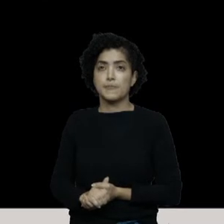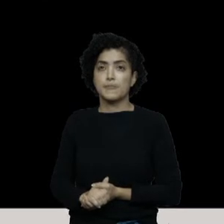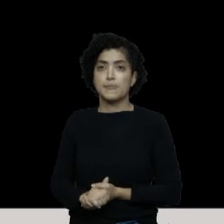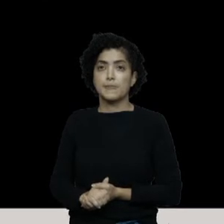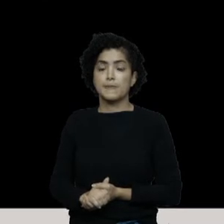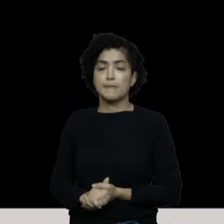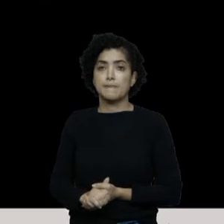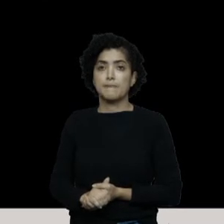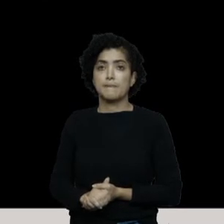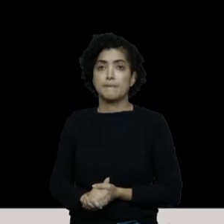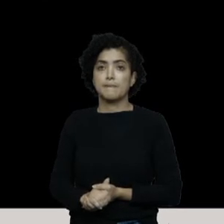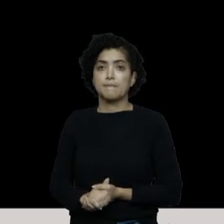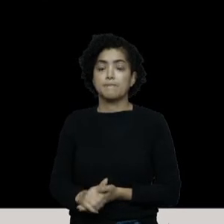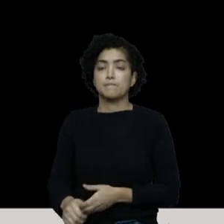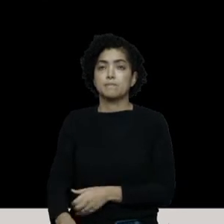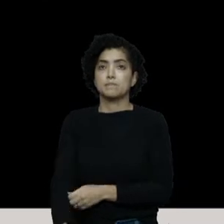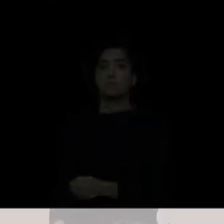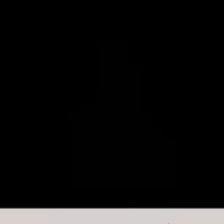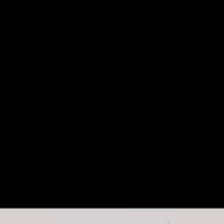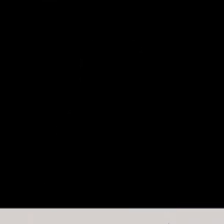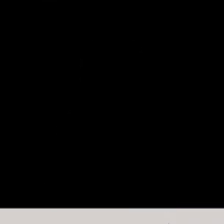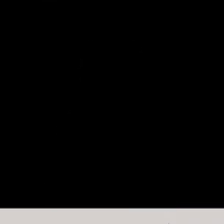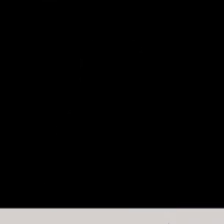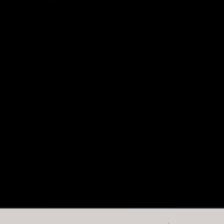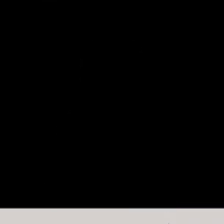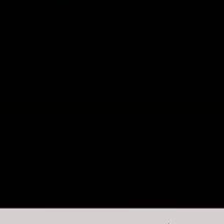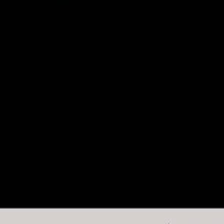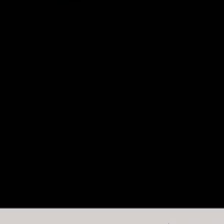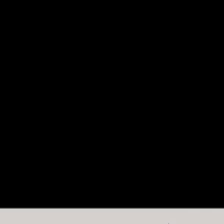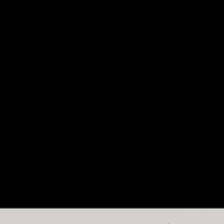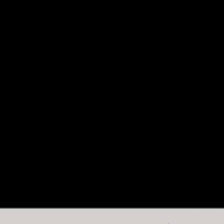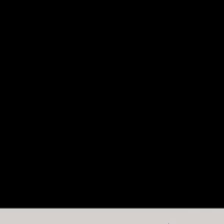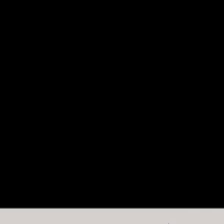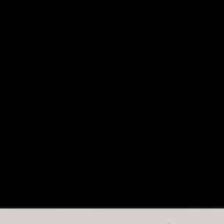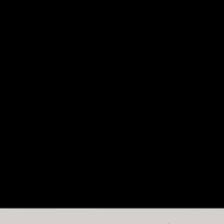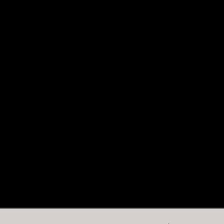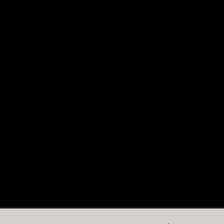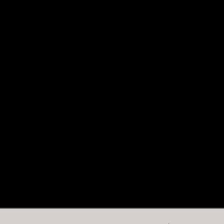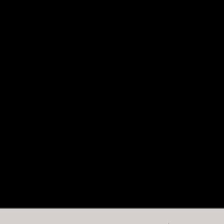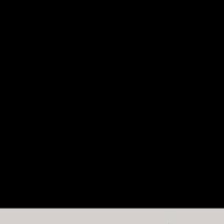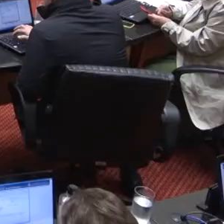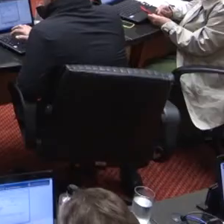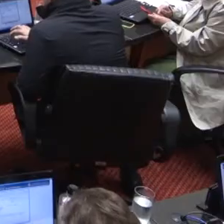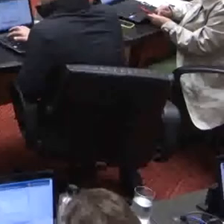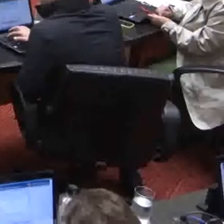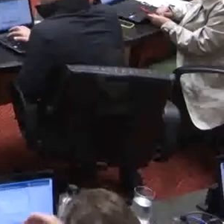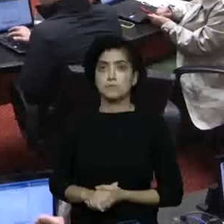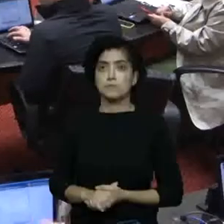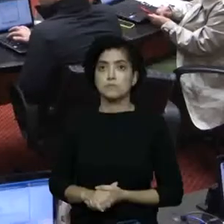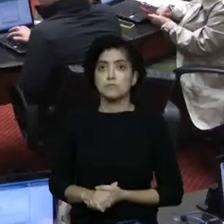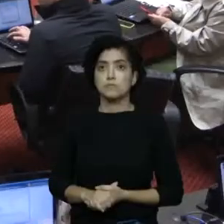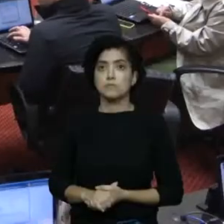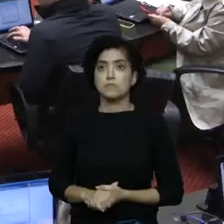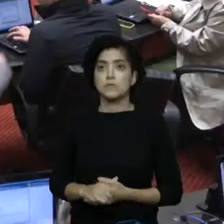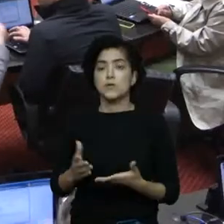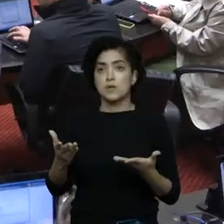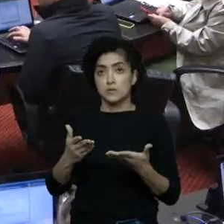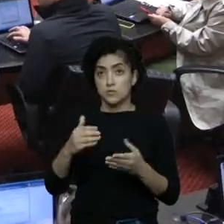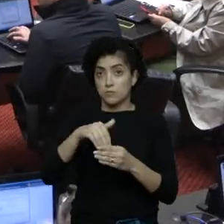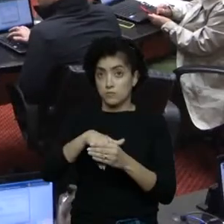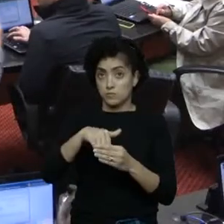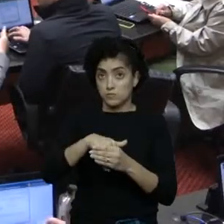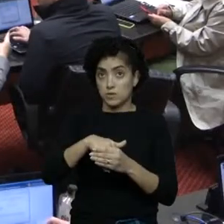Rua Deputado Lorenço de Lima já que vai ser vontade uma comissão para chegar no objetivo